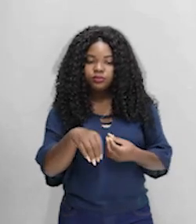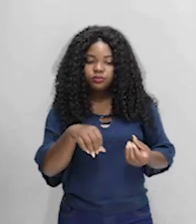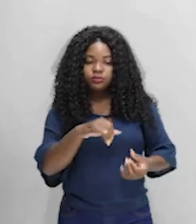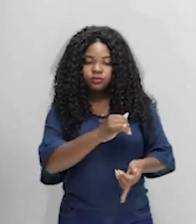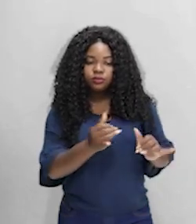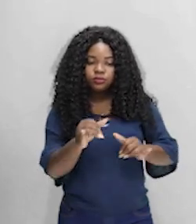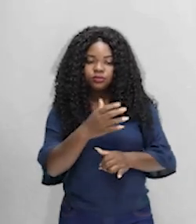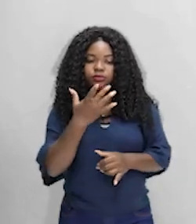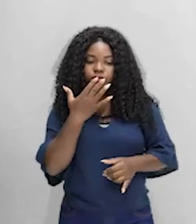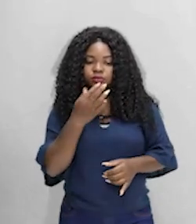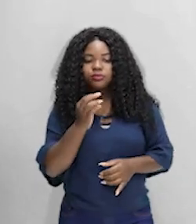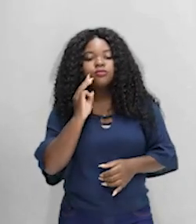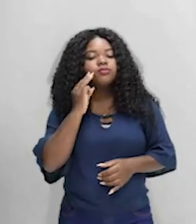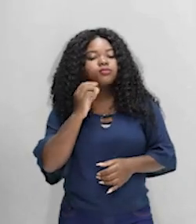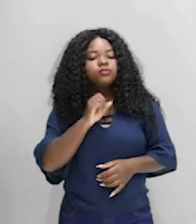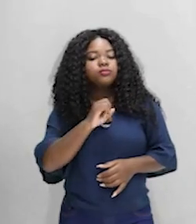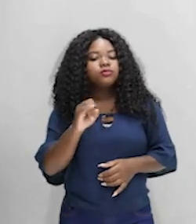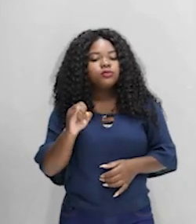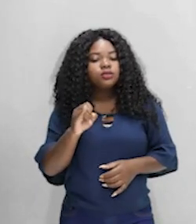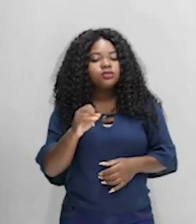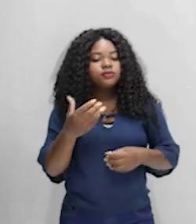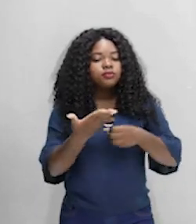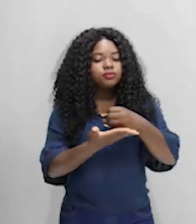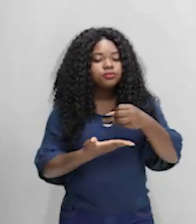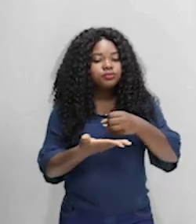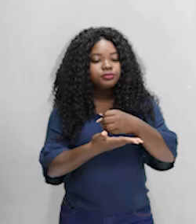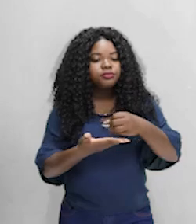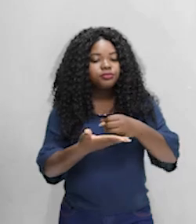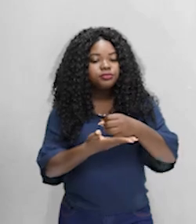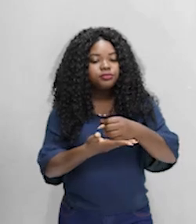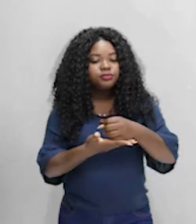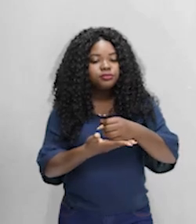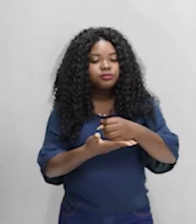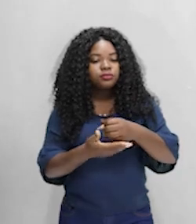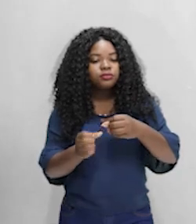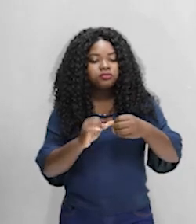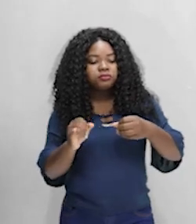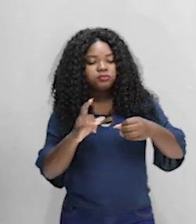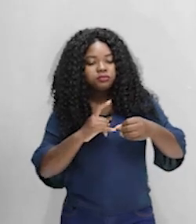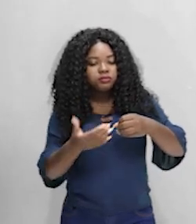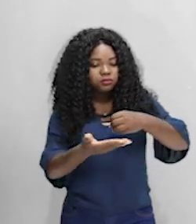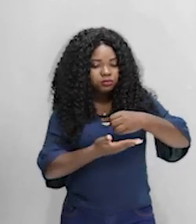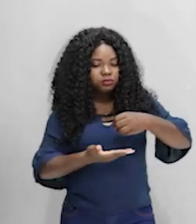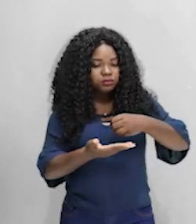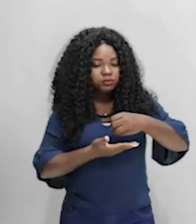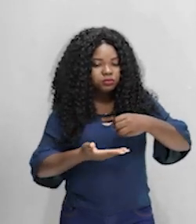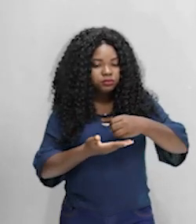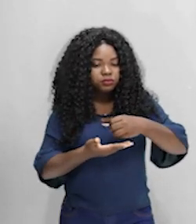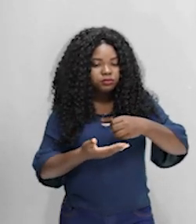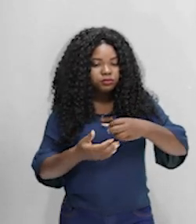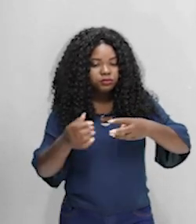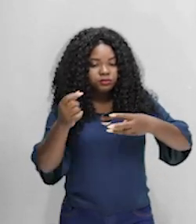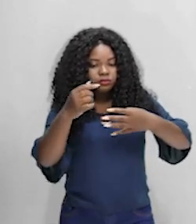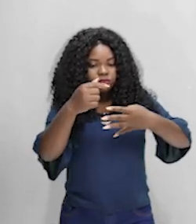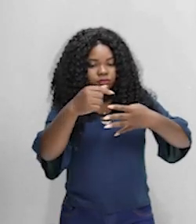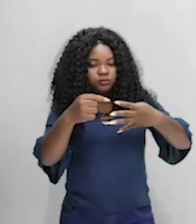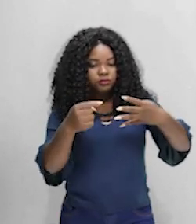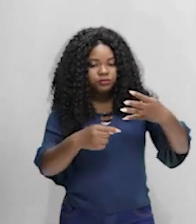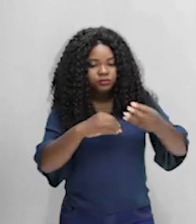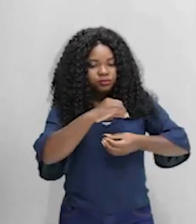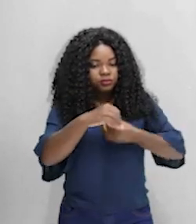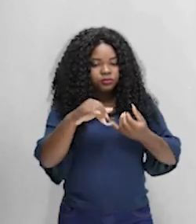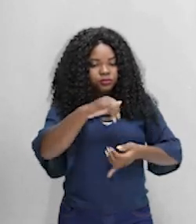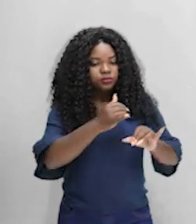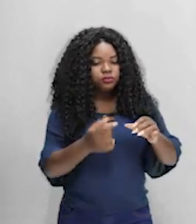coloração rosa se o meio for um meio básico, né? Se ali estiver uma base. E das 4 substâncias, a